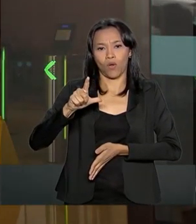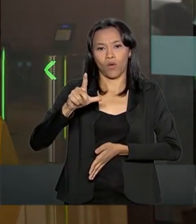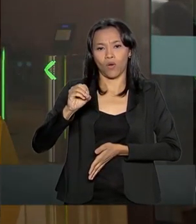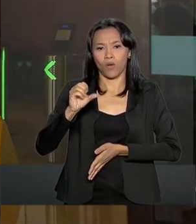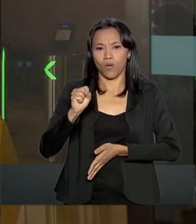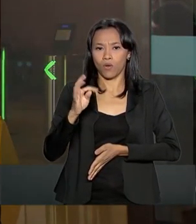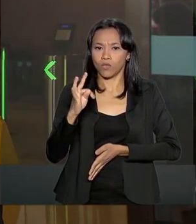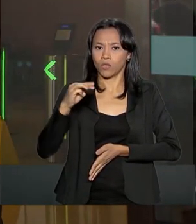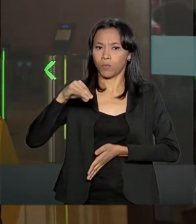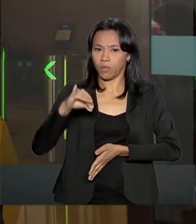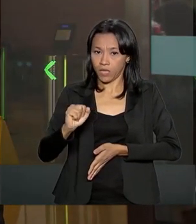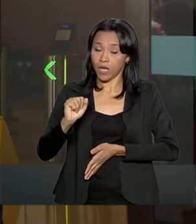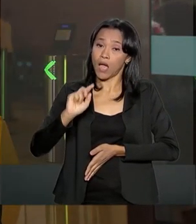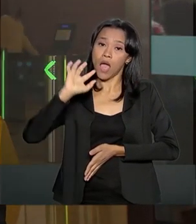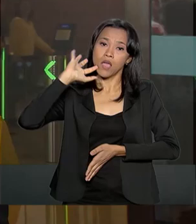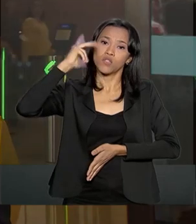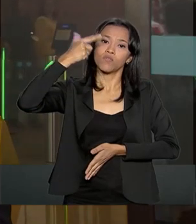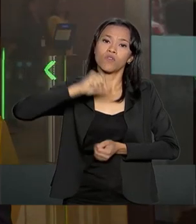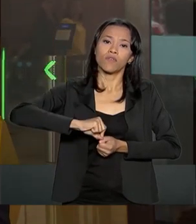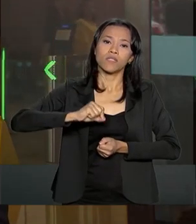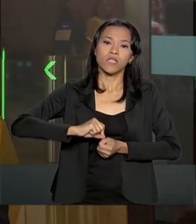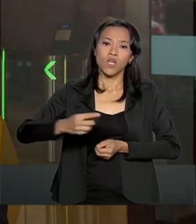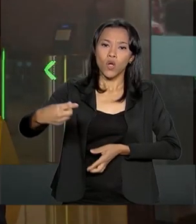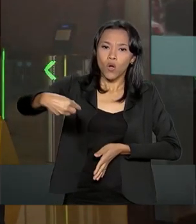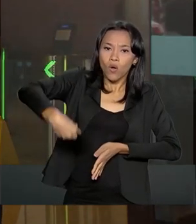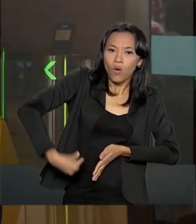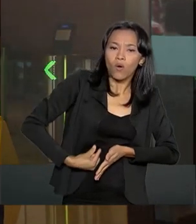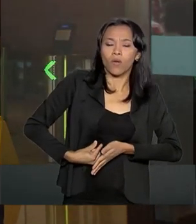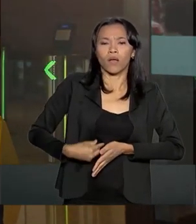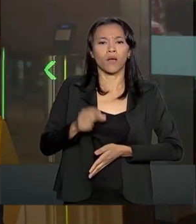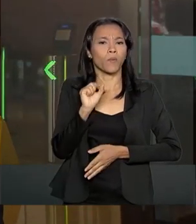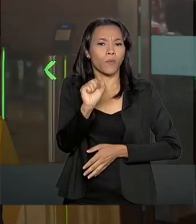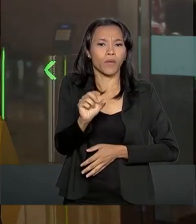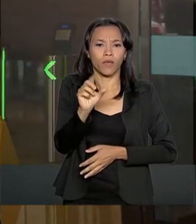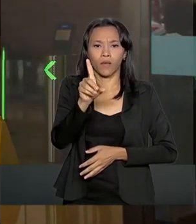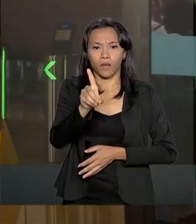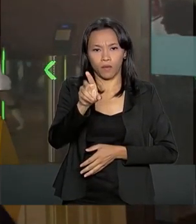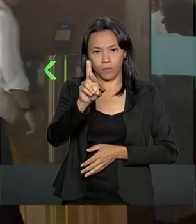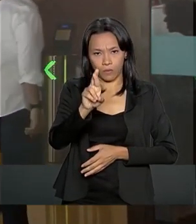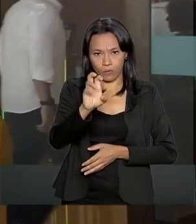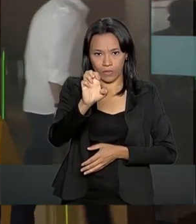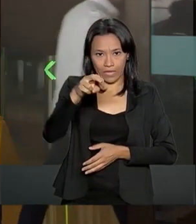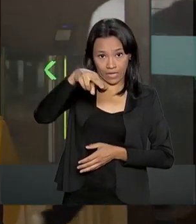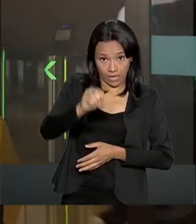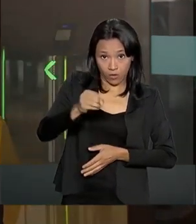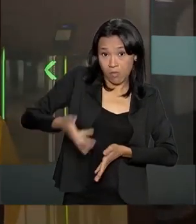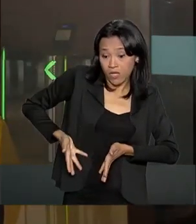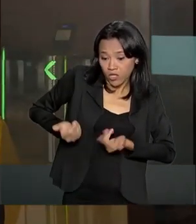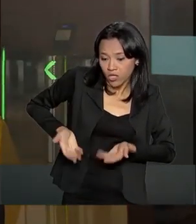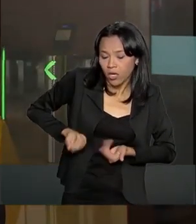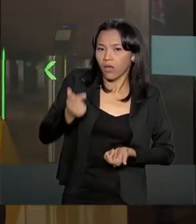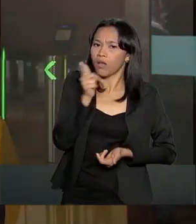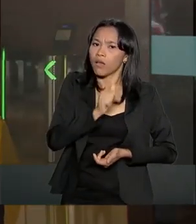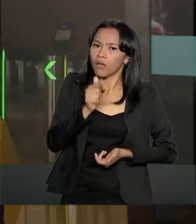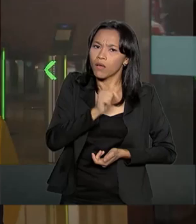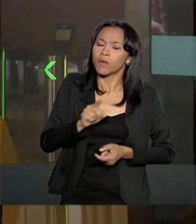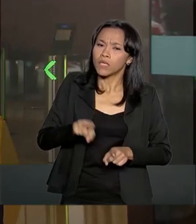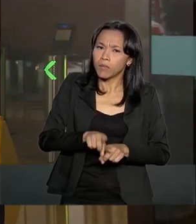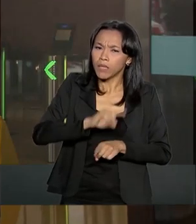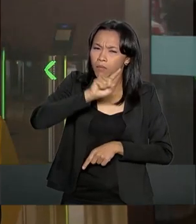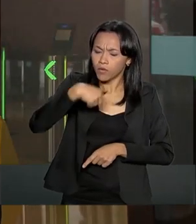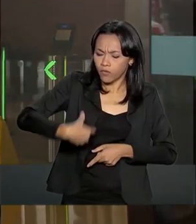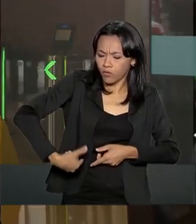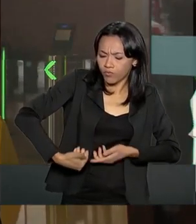um dreno para que esse líquido pudesse ser retirado desse local. E culturas, exames de culturas foram